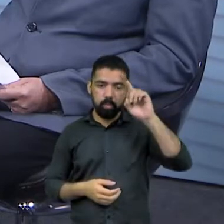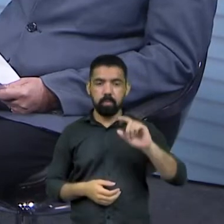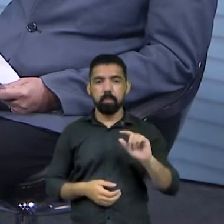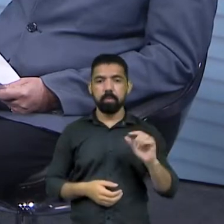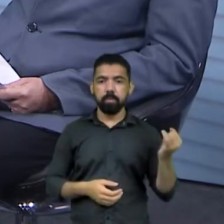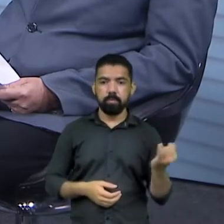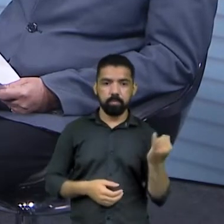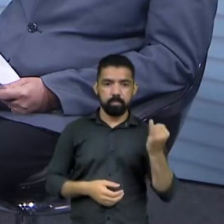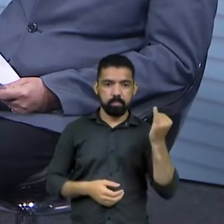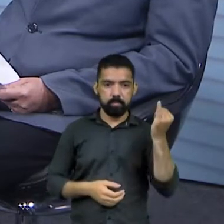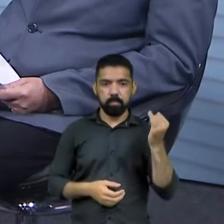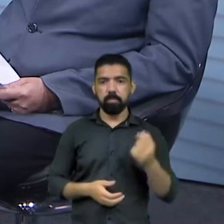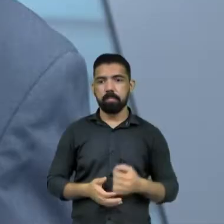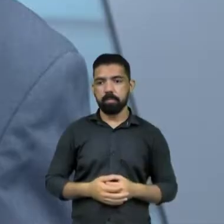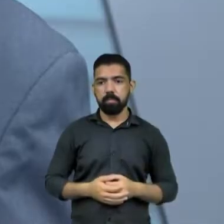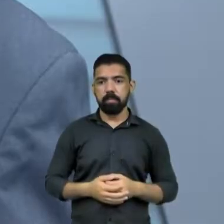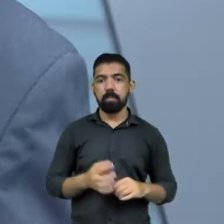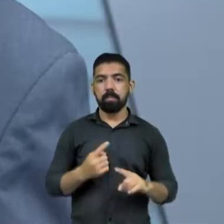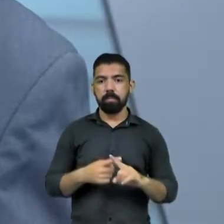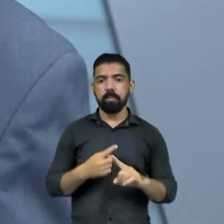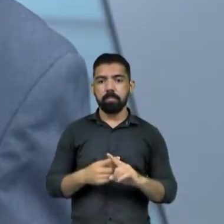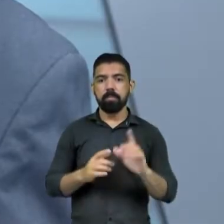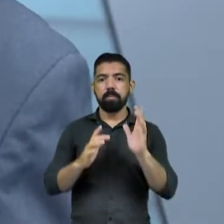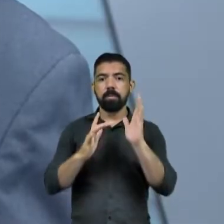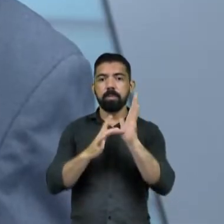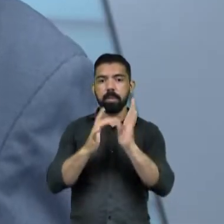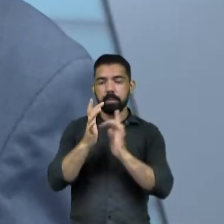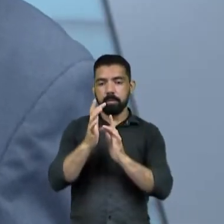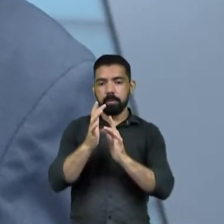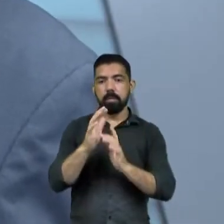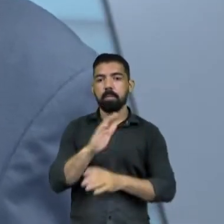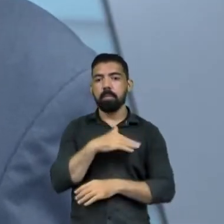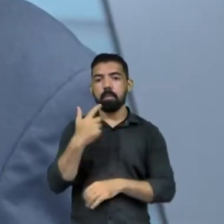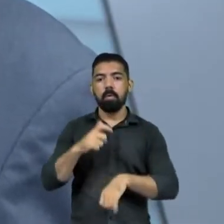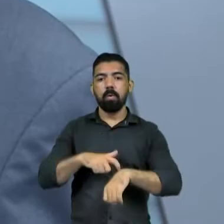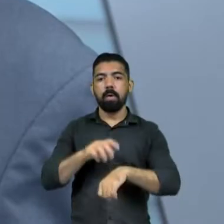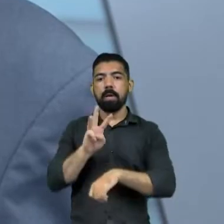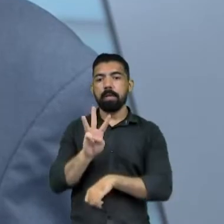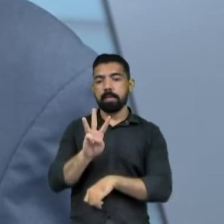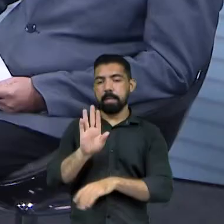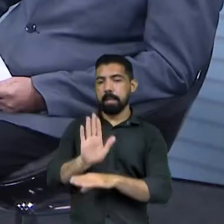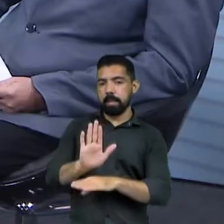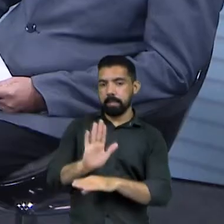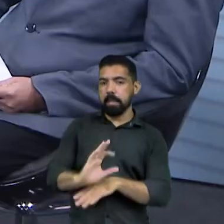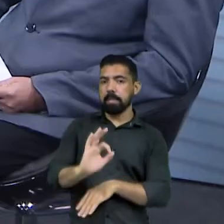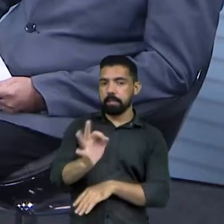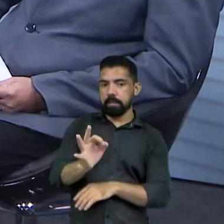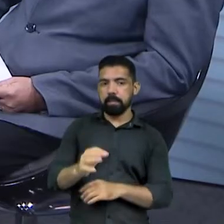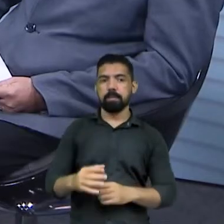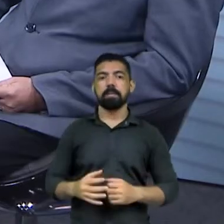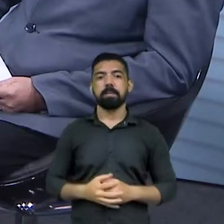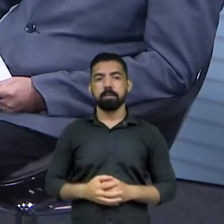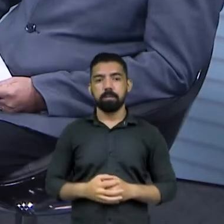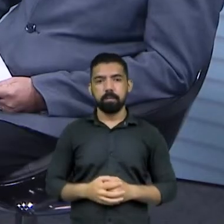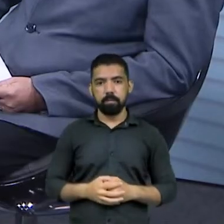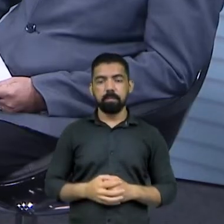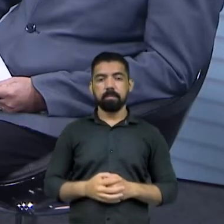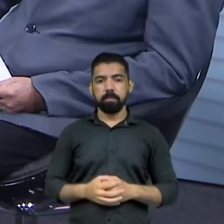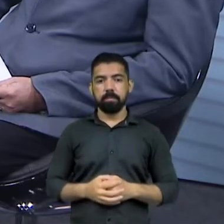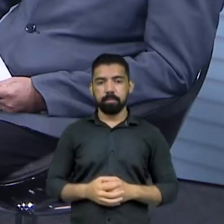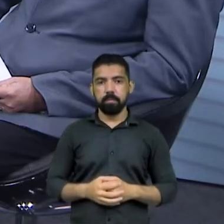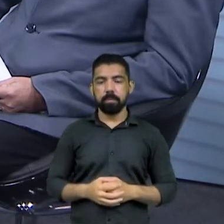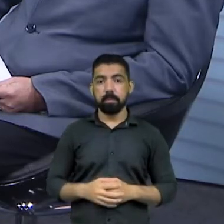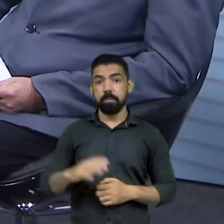importantíssimo é um dia importantíssimo porque Jesus morreu às 3 da tarde né é às 3 da tarde e o o o o o no Brasil